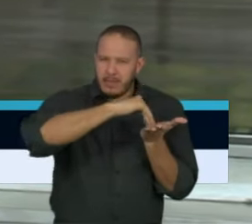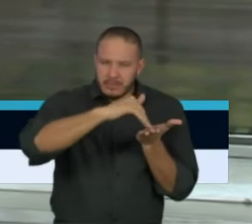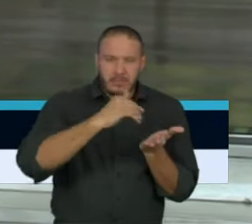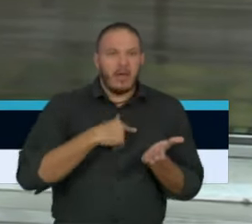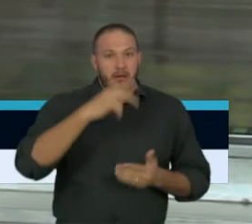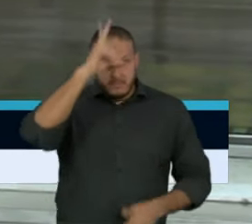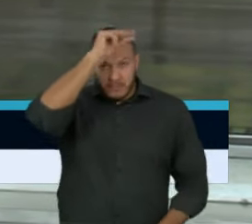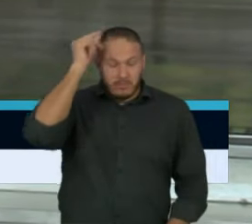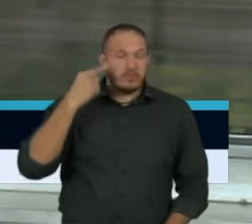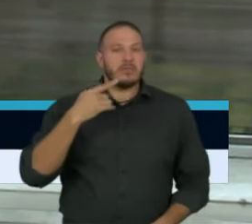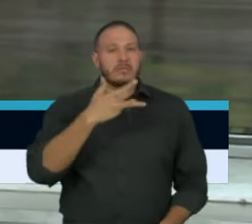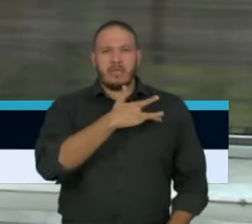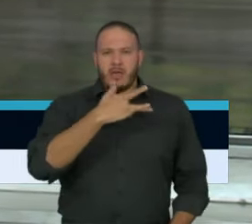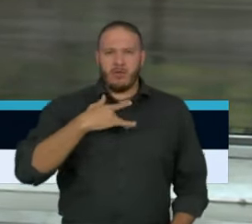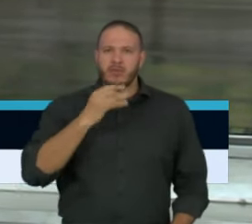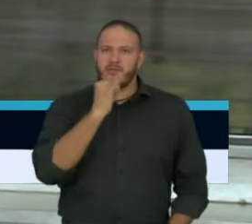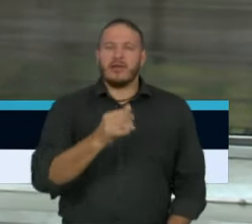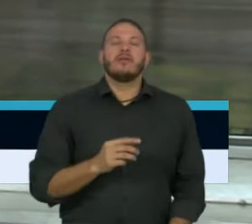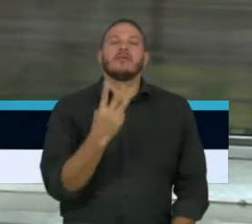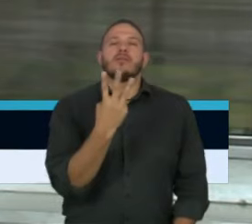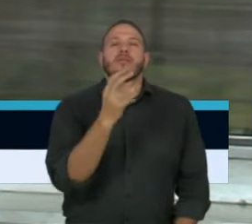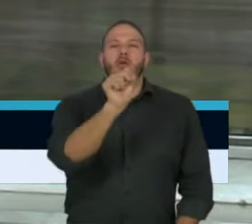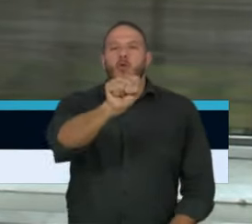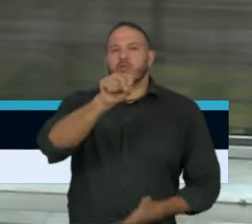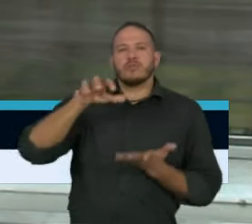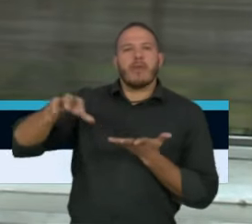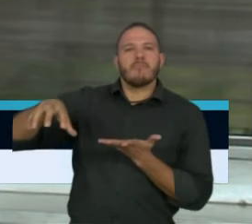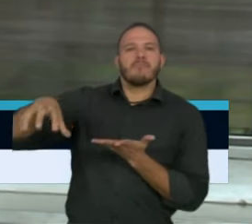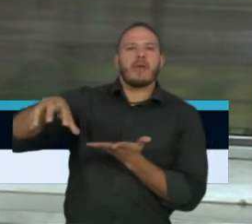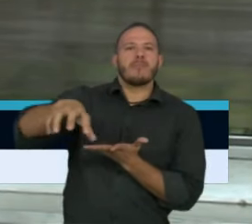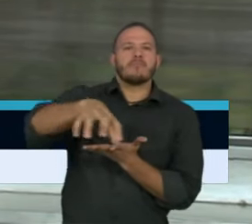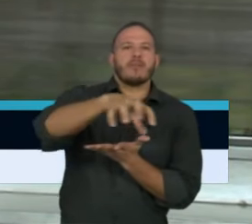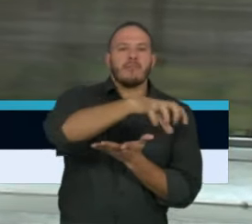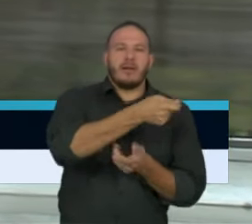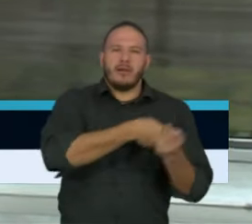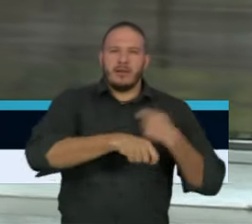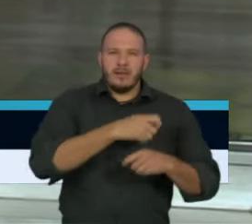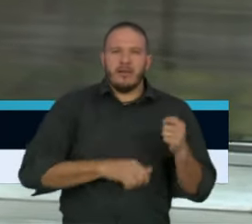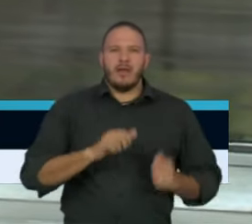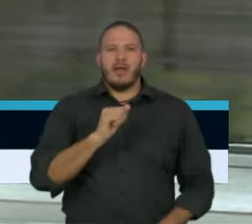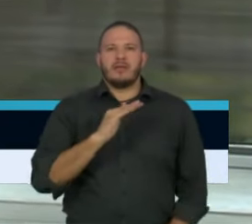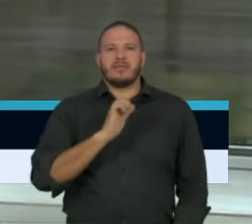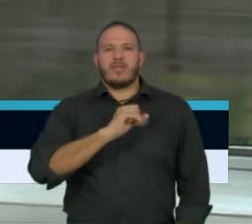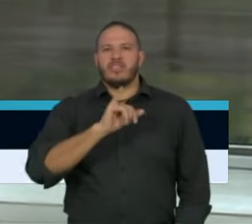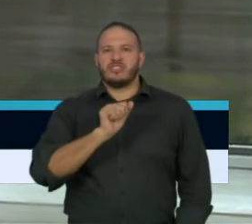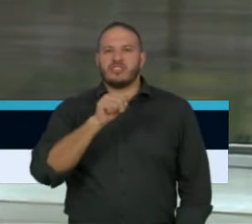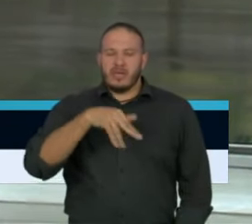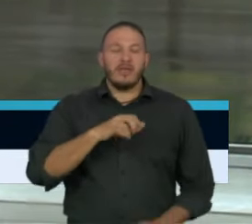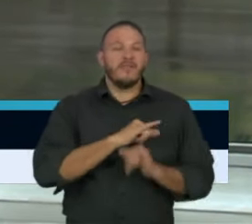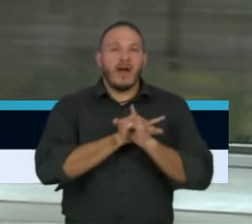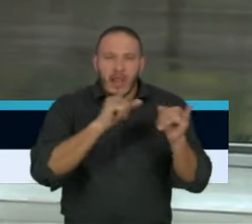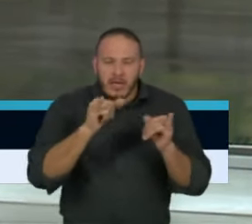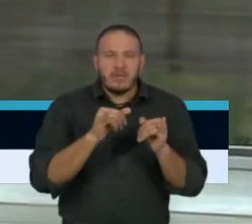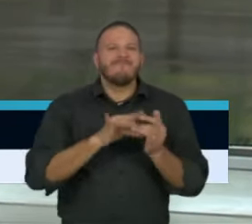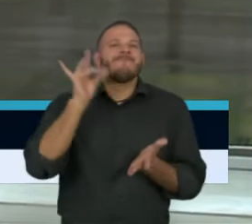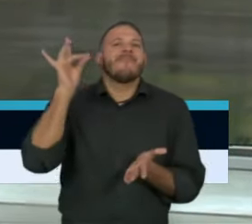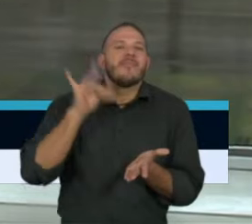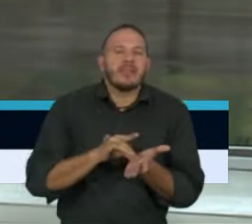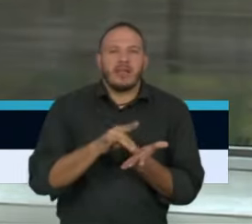Saúde para os 38 postos administrados pela CEJAM, dizendo taxativamente que